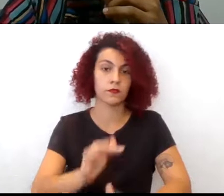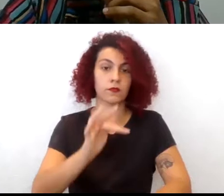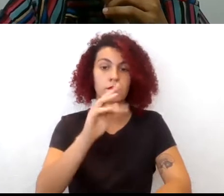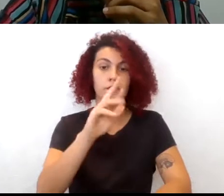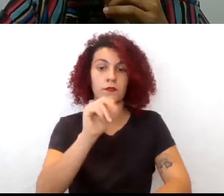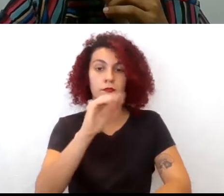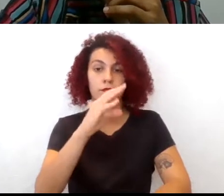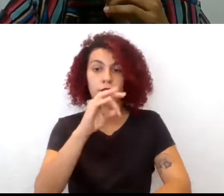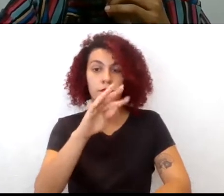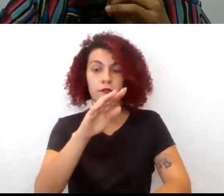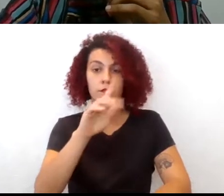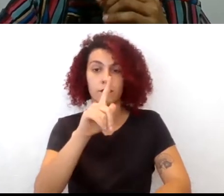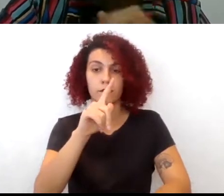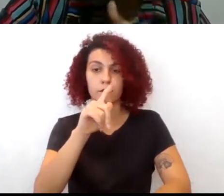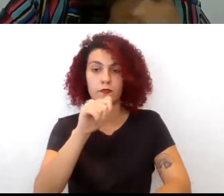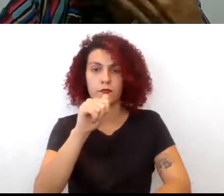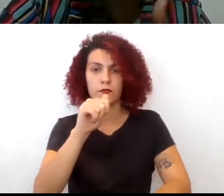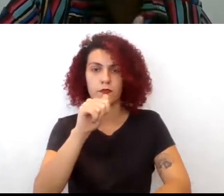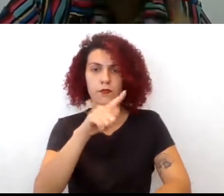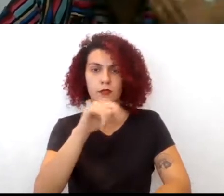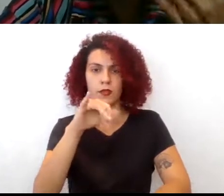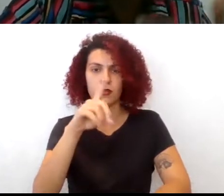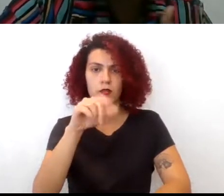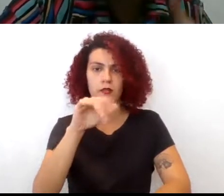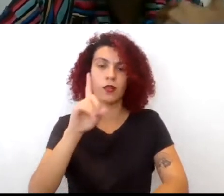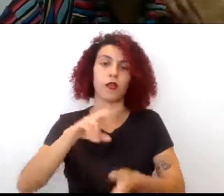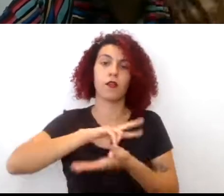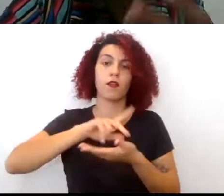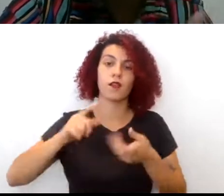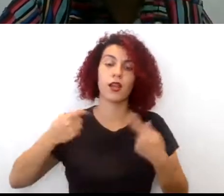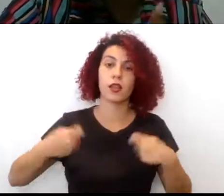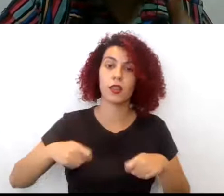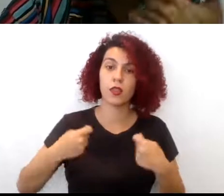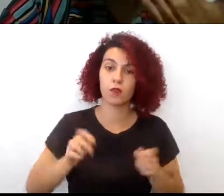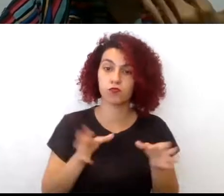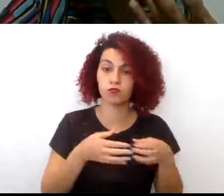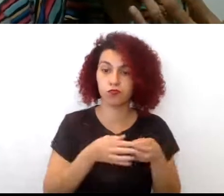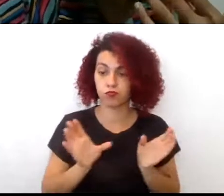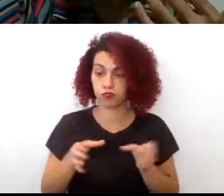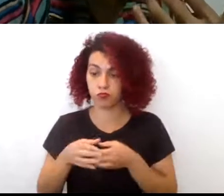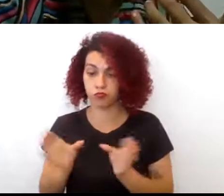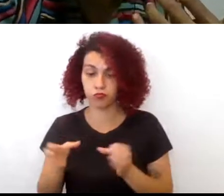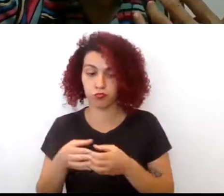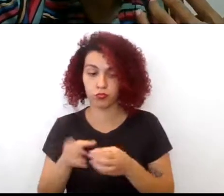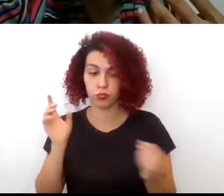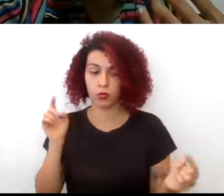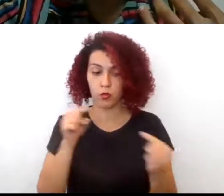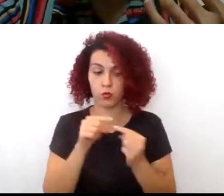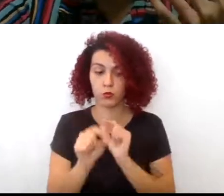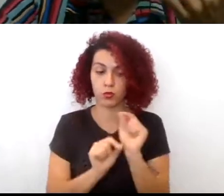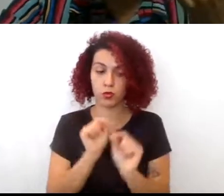aqui E são essas diversas demandas que se agrupam em prol